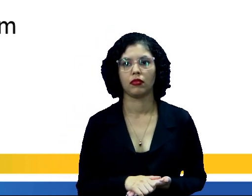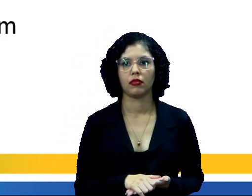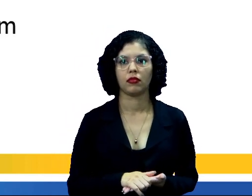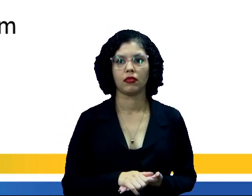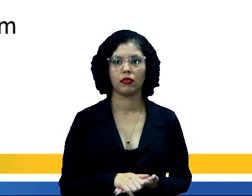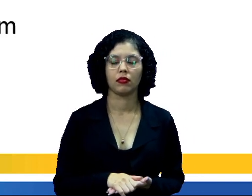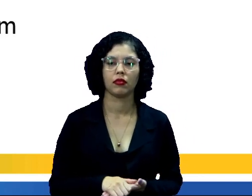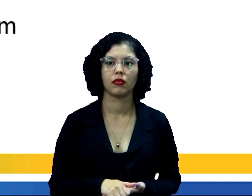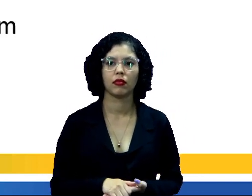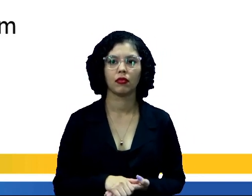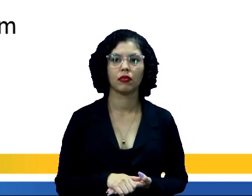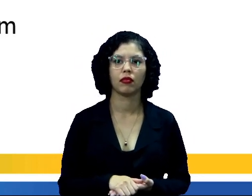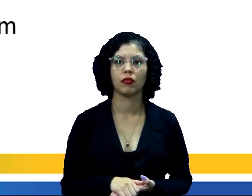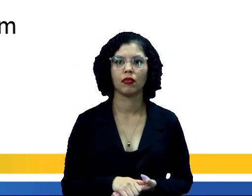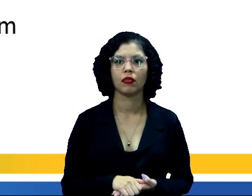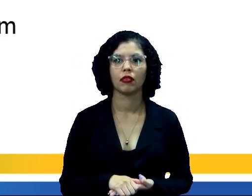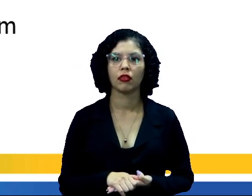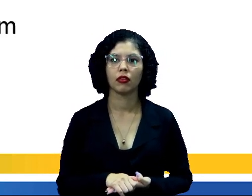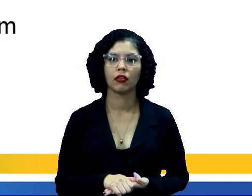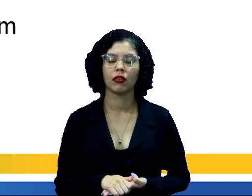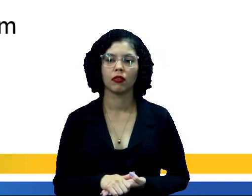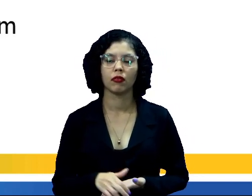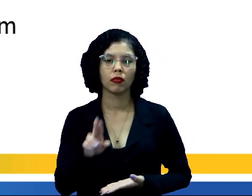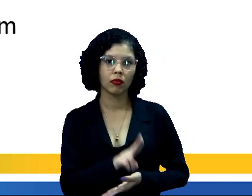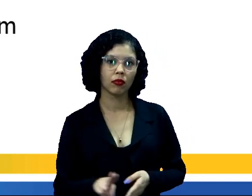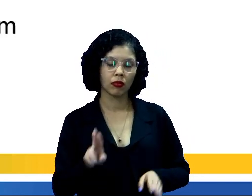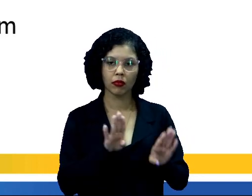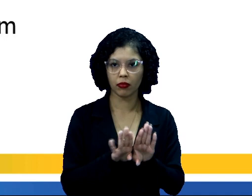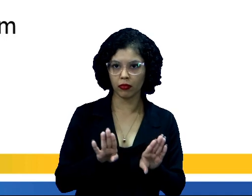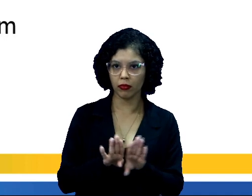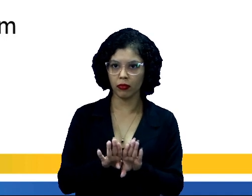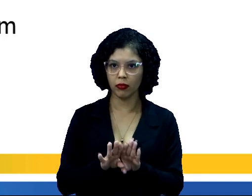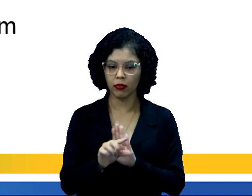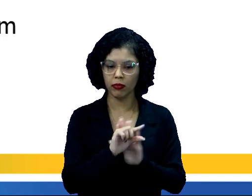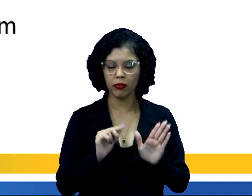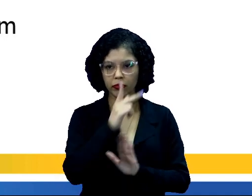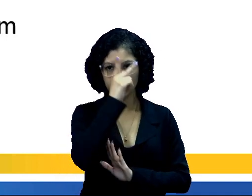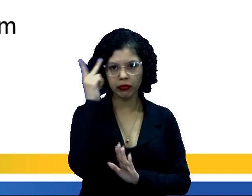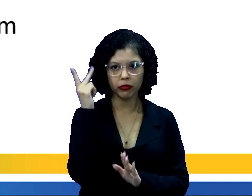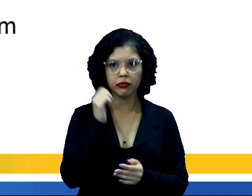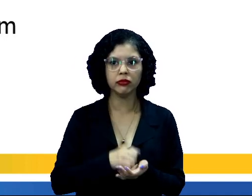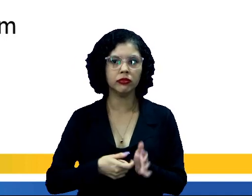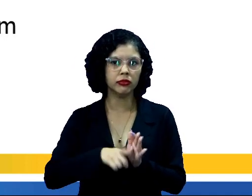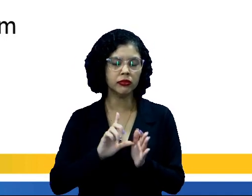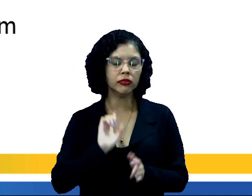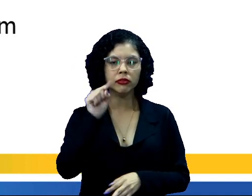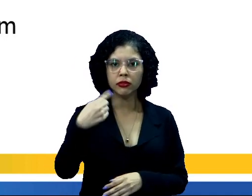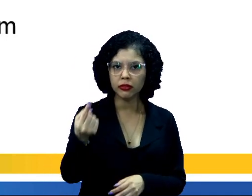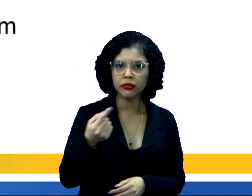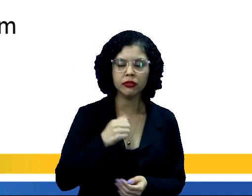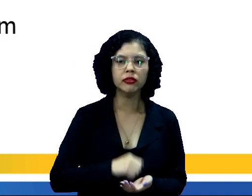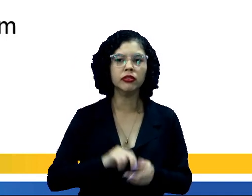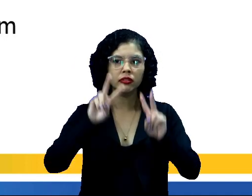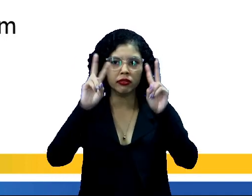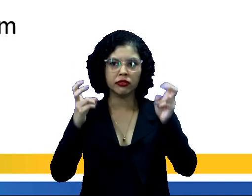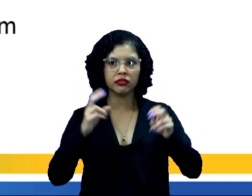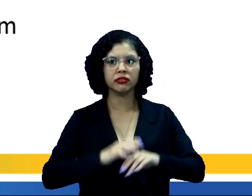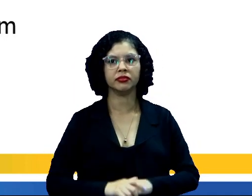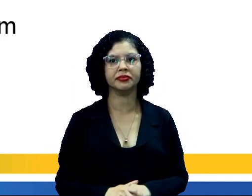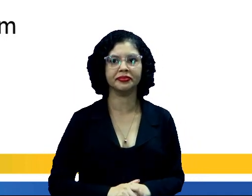utilizado ali a vírgula, ok? É também utilizada para citar uma pessoa antes e depois das